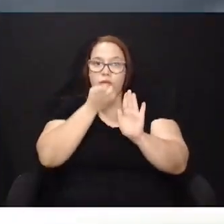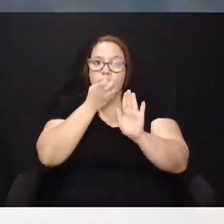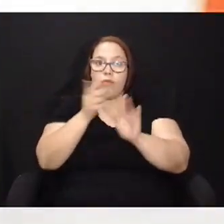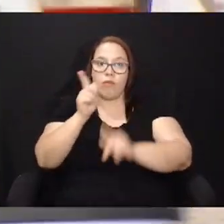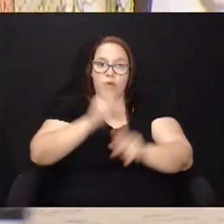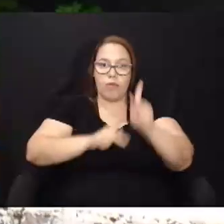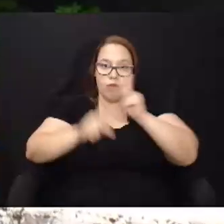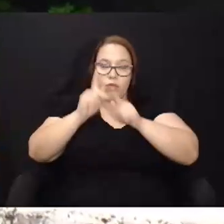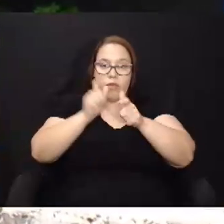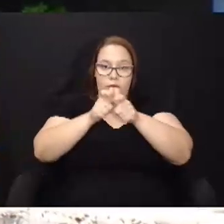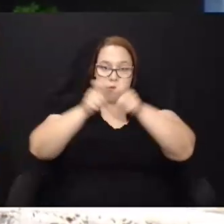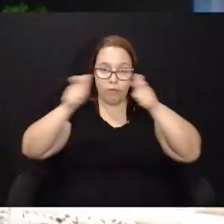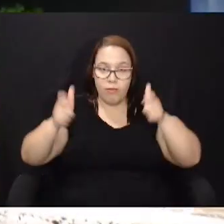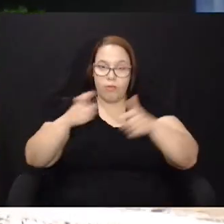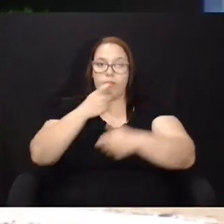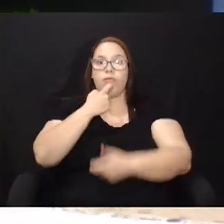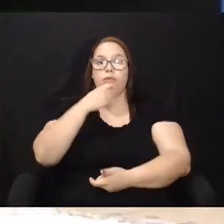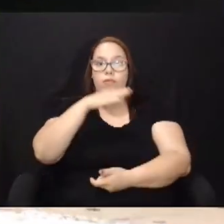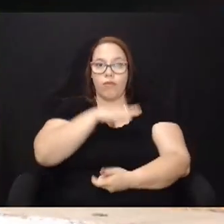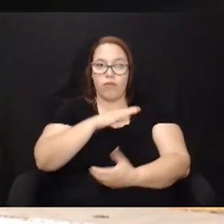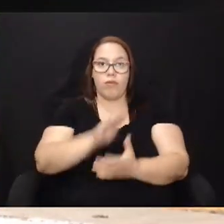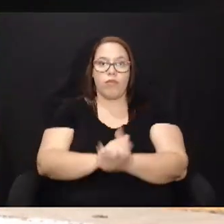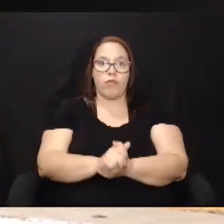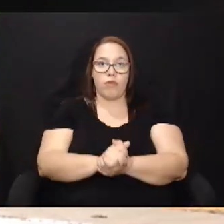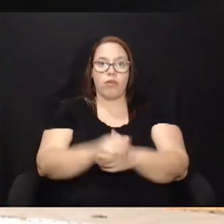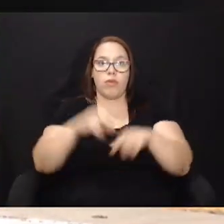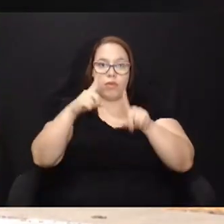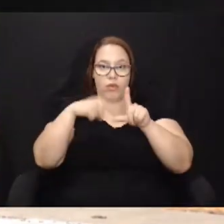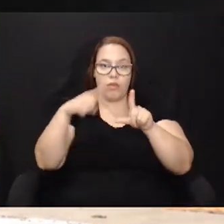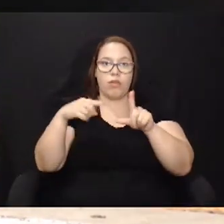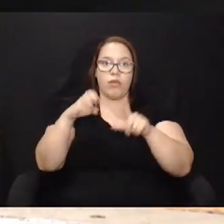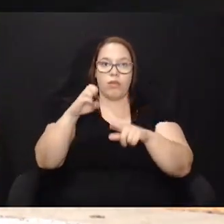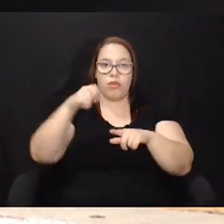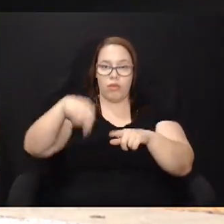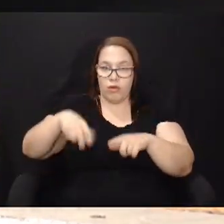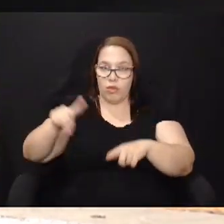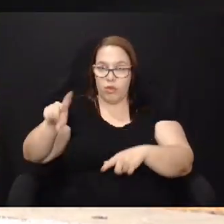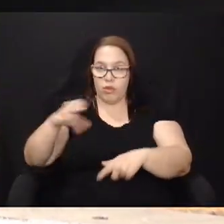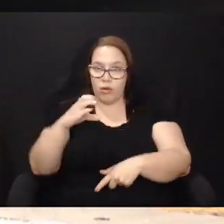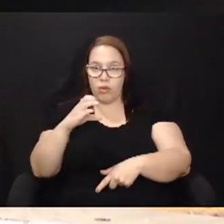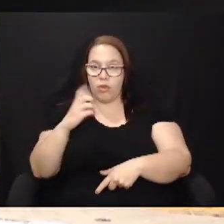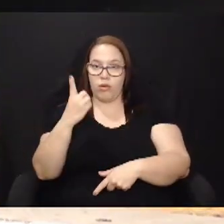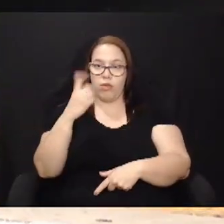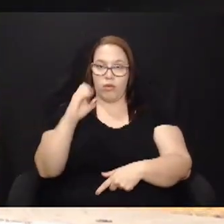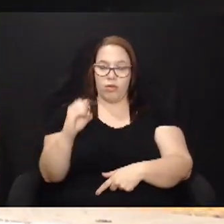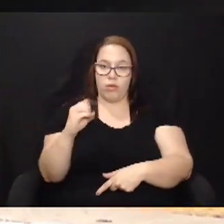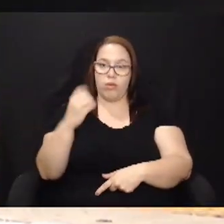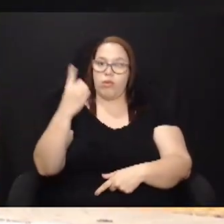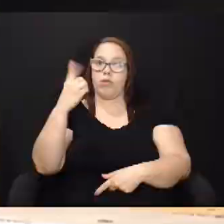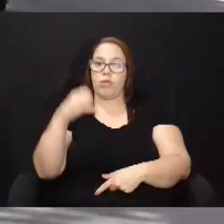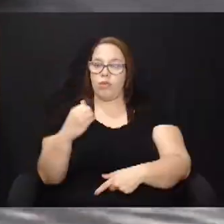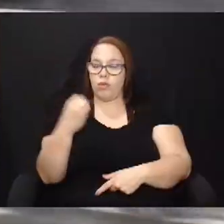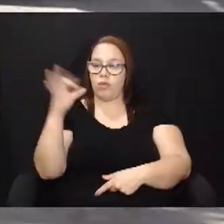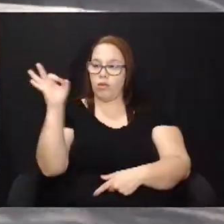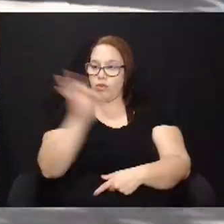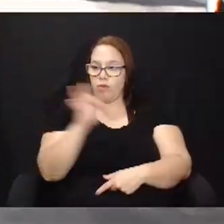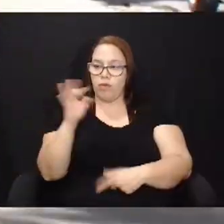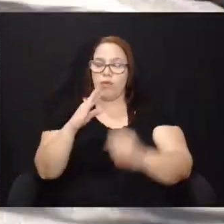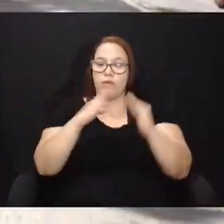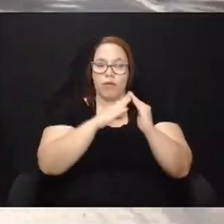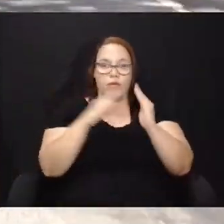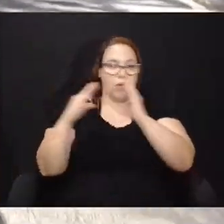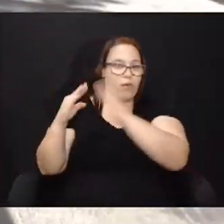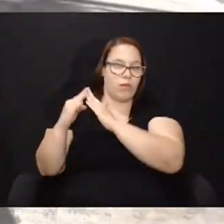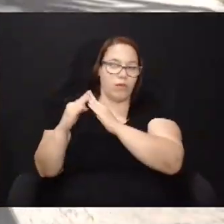crescente em Campinas. Segundo dados da INDEC, indicam que entre 10% e 16% dos moradores do município têm mais